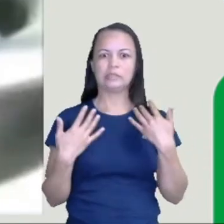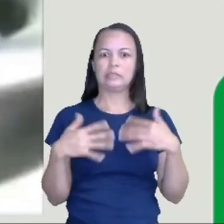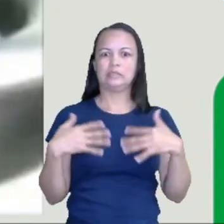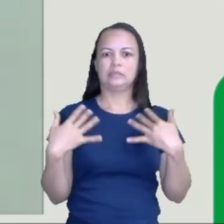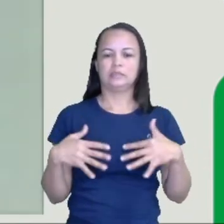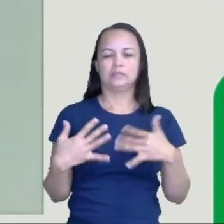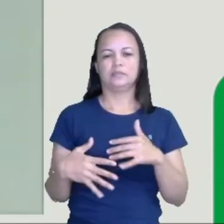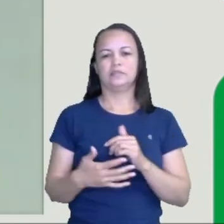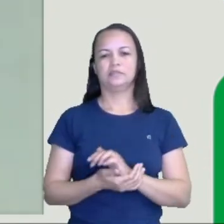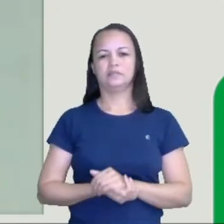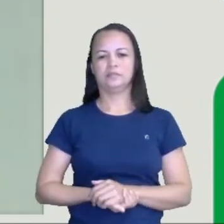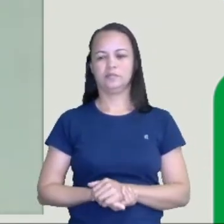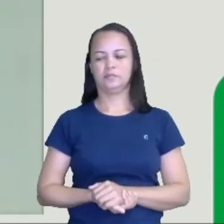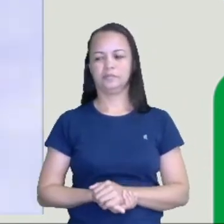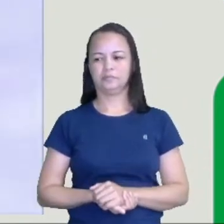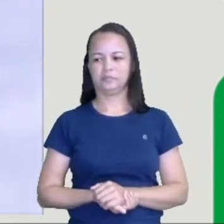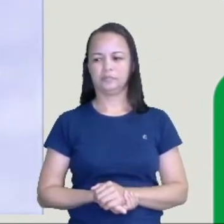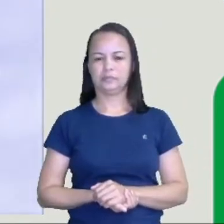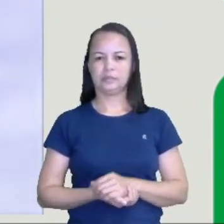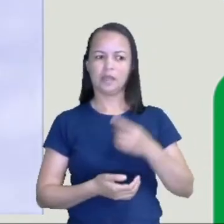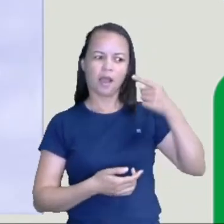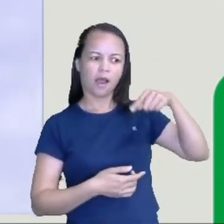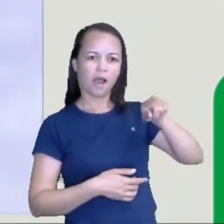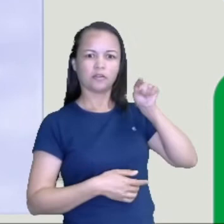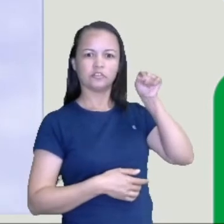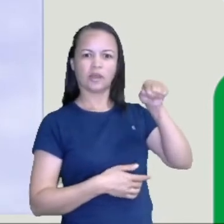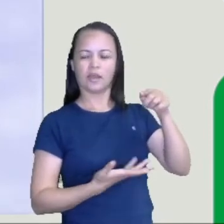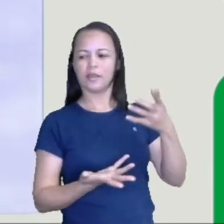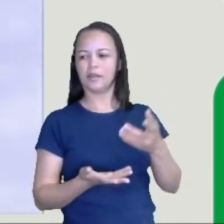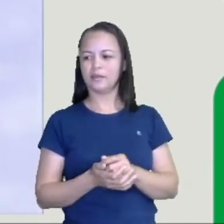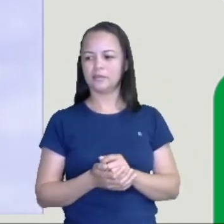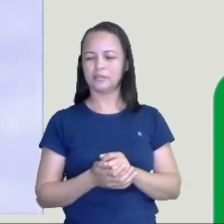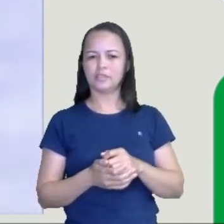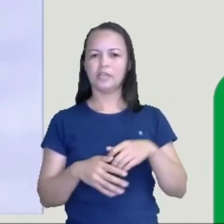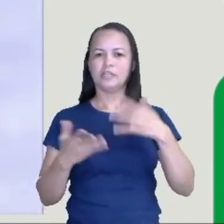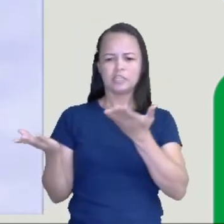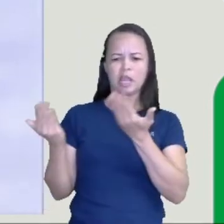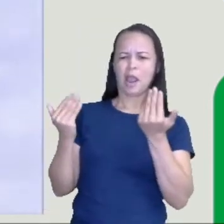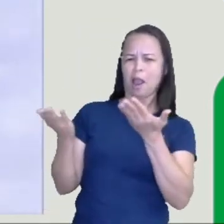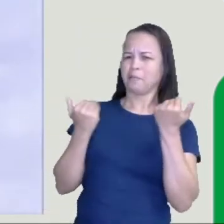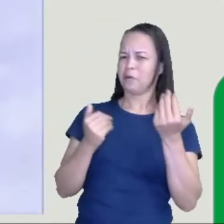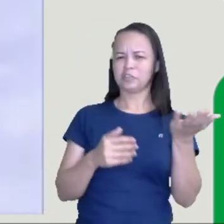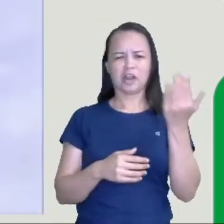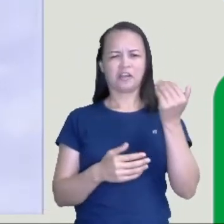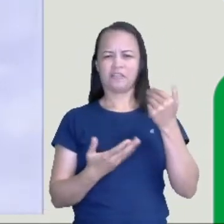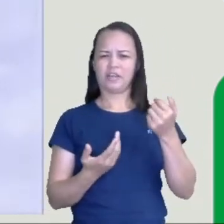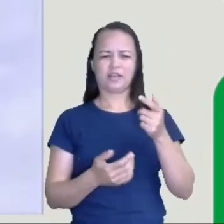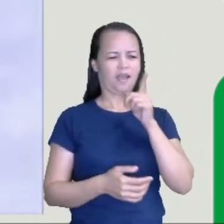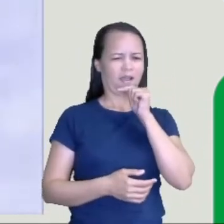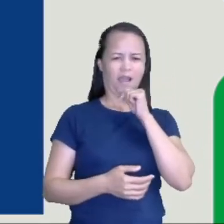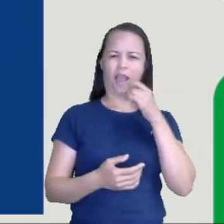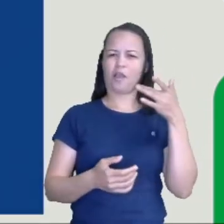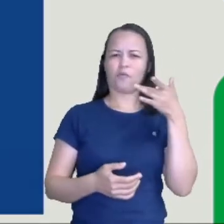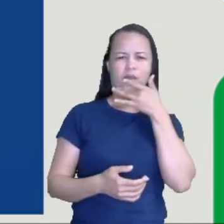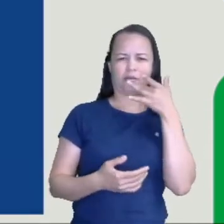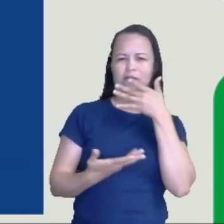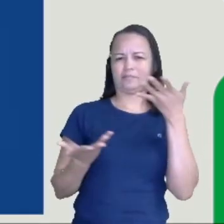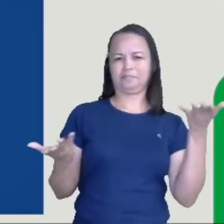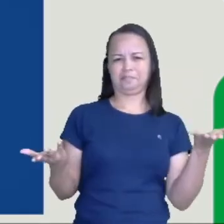Não! Lá está ele! Se aproxima, gente. A água tá uma